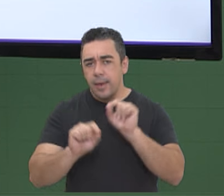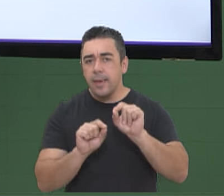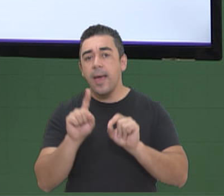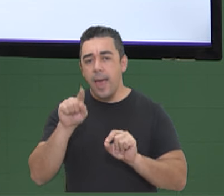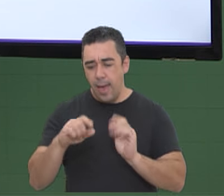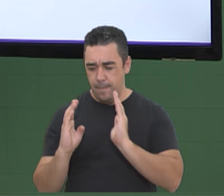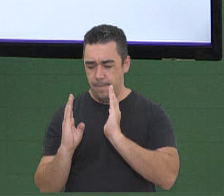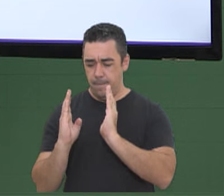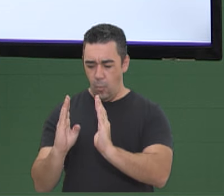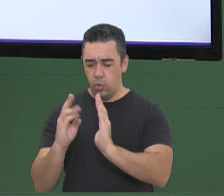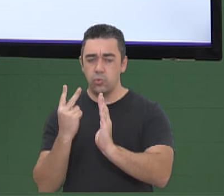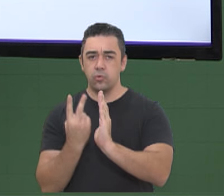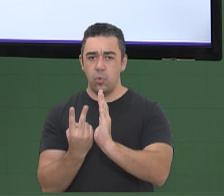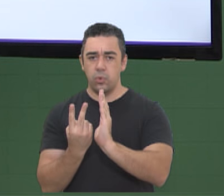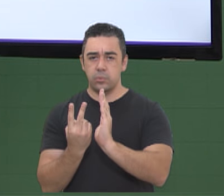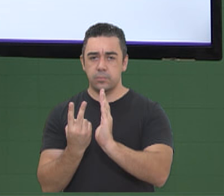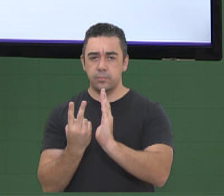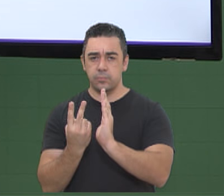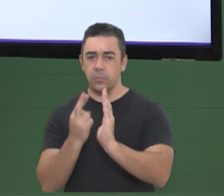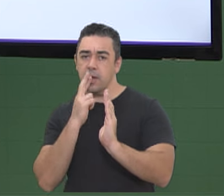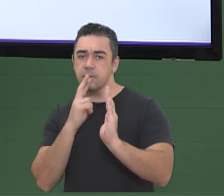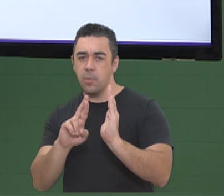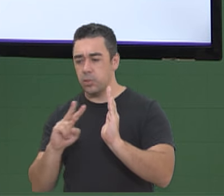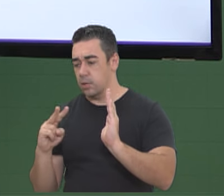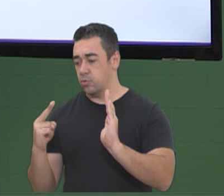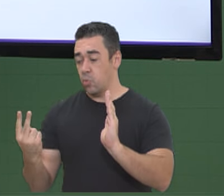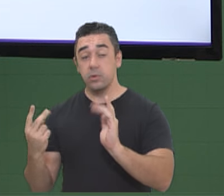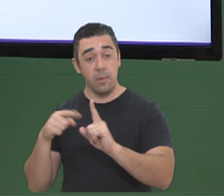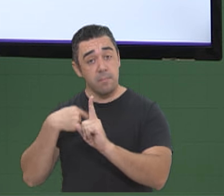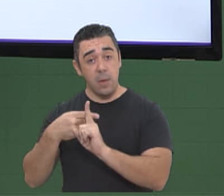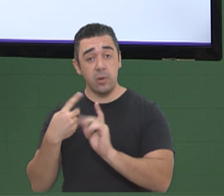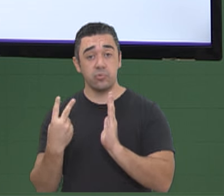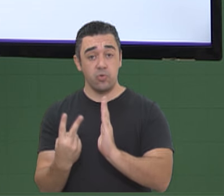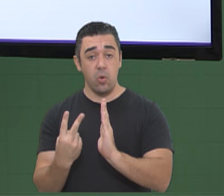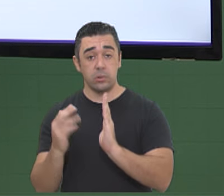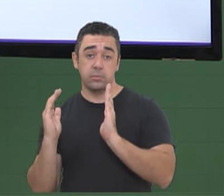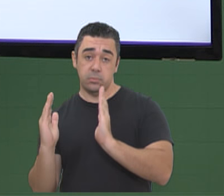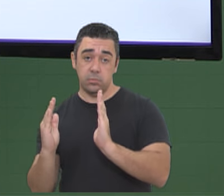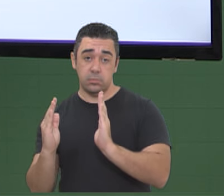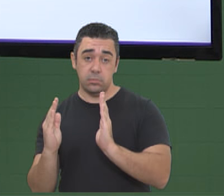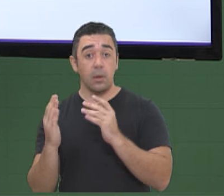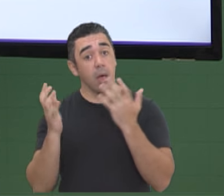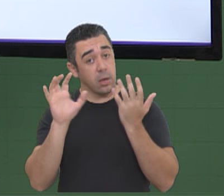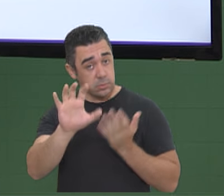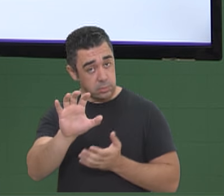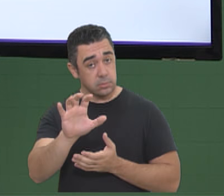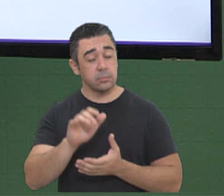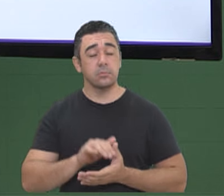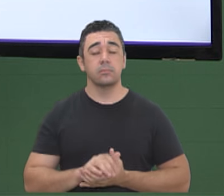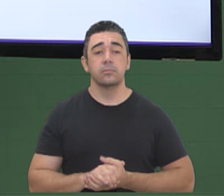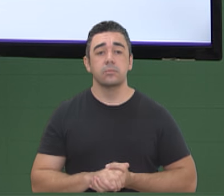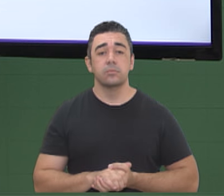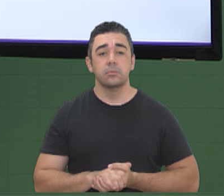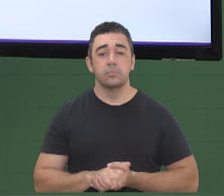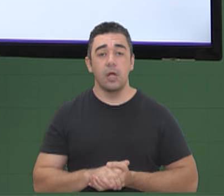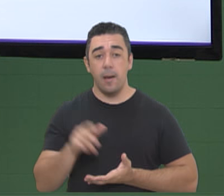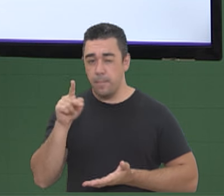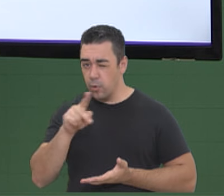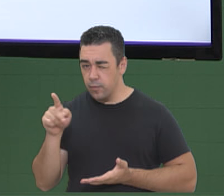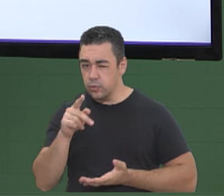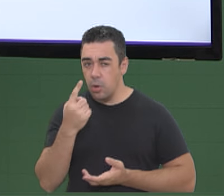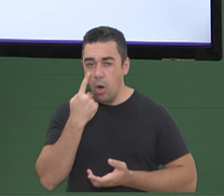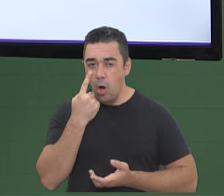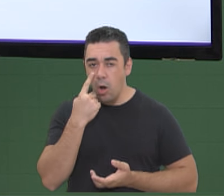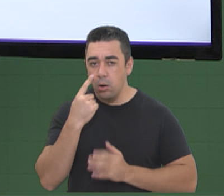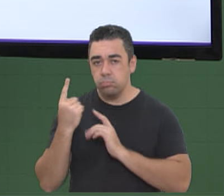dá módulo de 2? Dá 2 como módulo? O mais 2, não é? Vamos lá, que a prof pegou aqui como